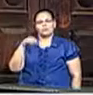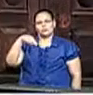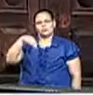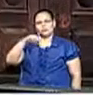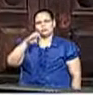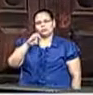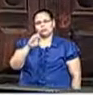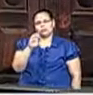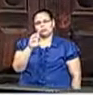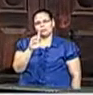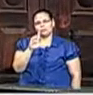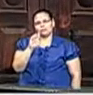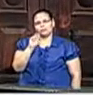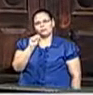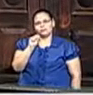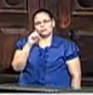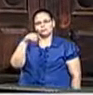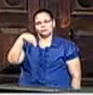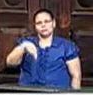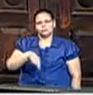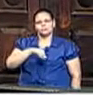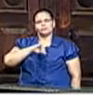Nelson Jobim,